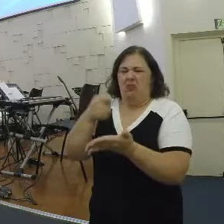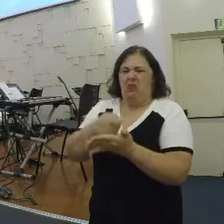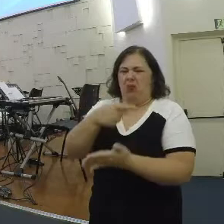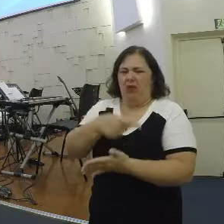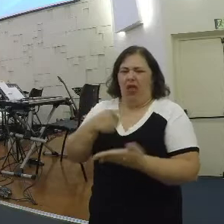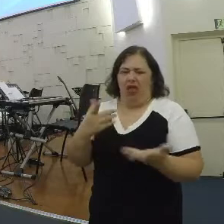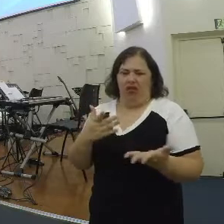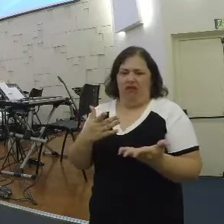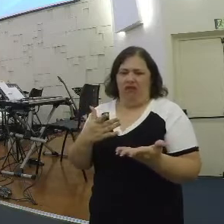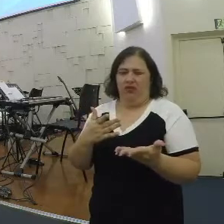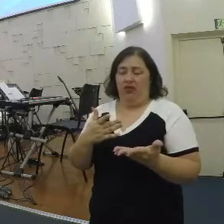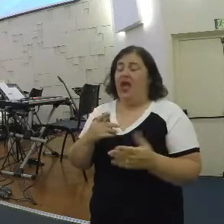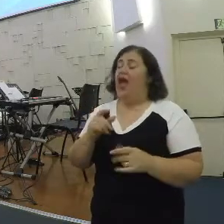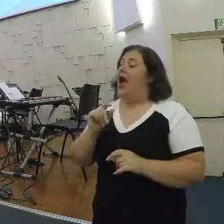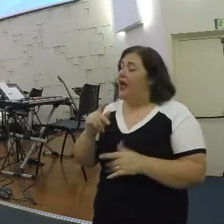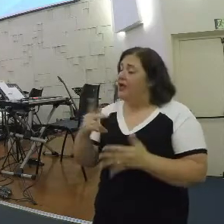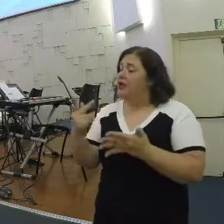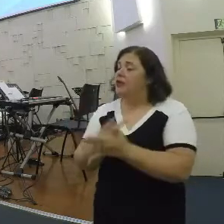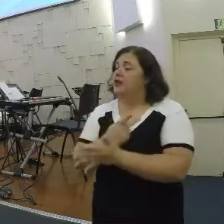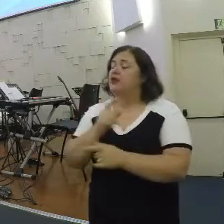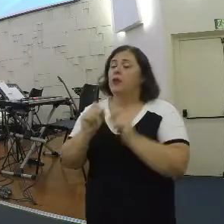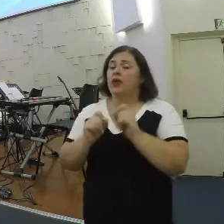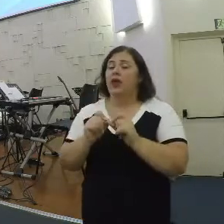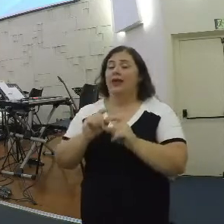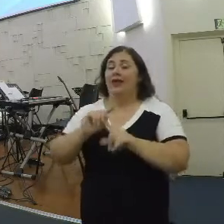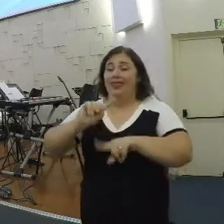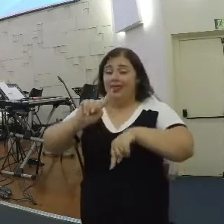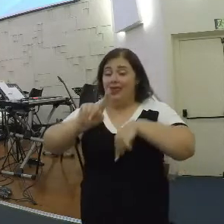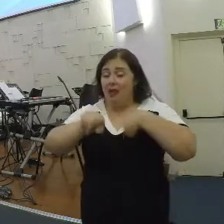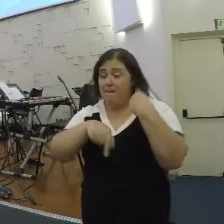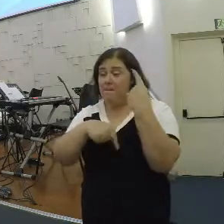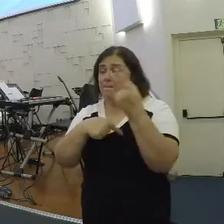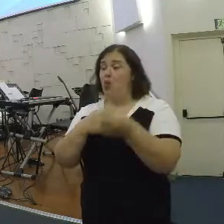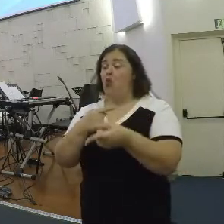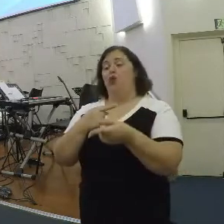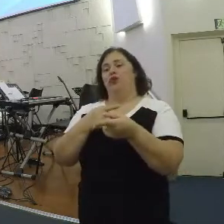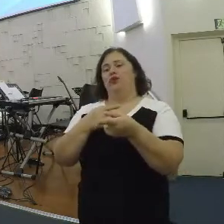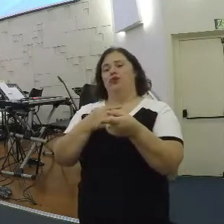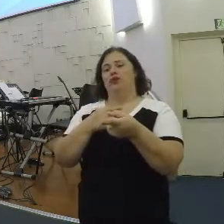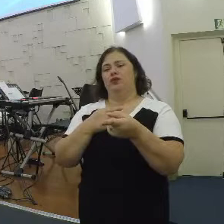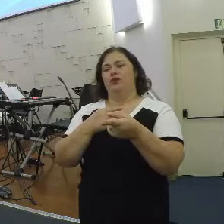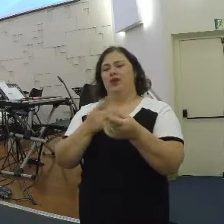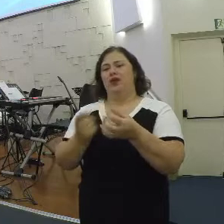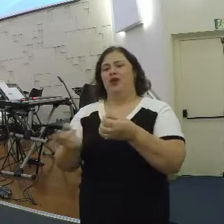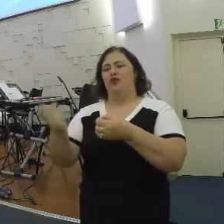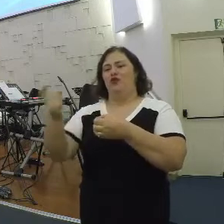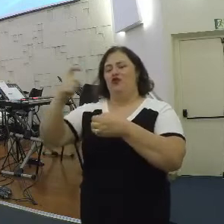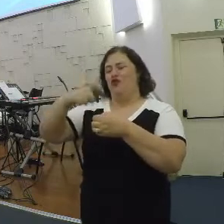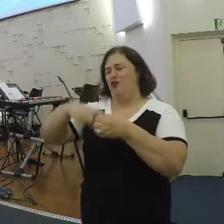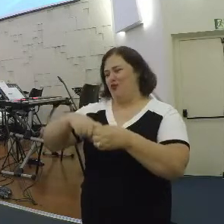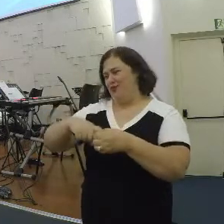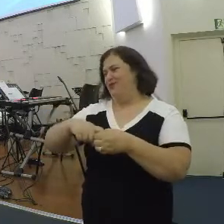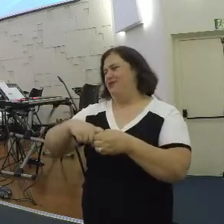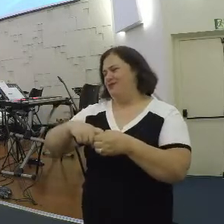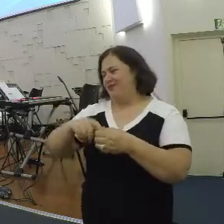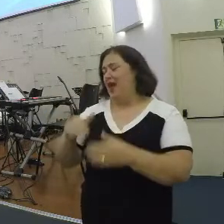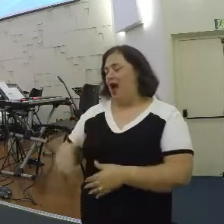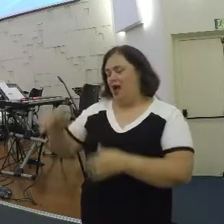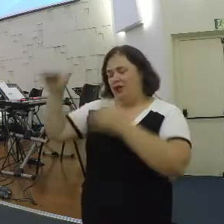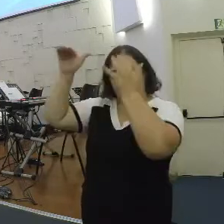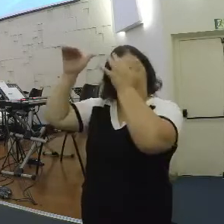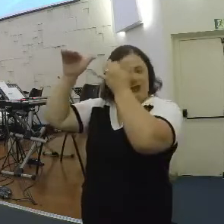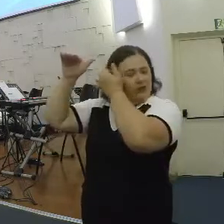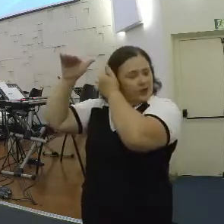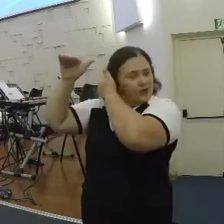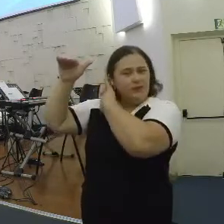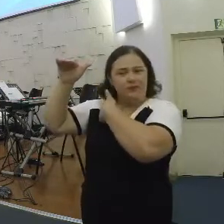pessoas que chegam aqui com a Bíblia na mão, que conhecem os cânticos, que sabem viver muito bem no ambiente da igreja. Cá para